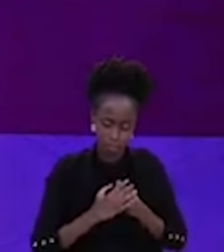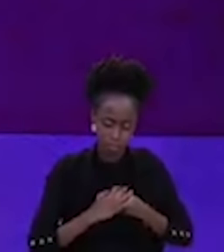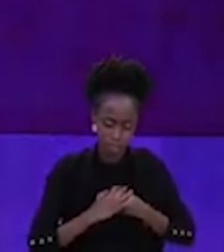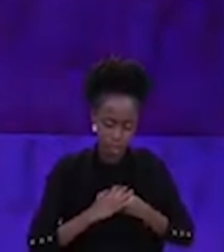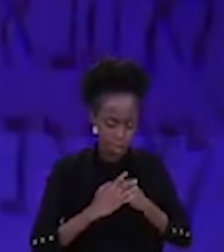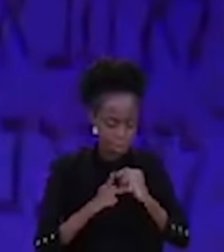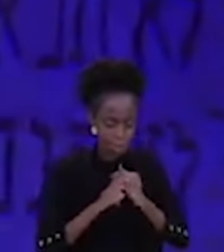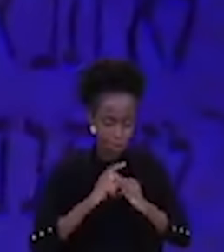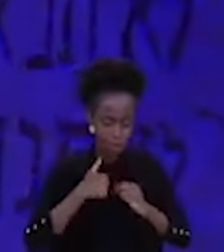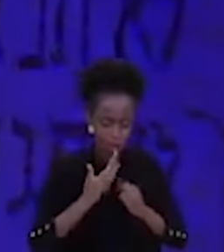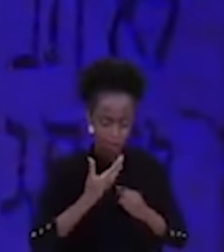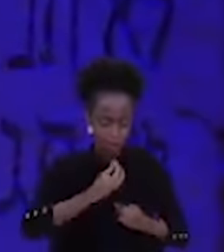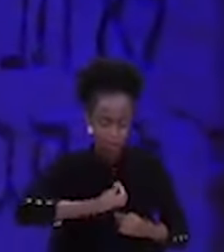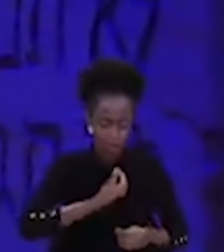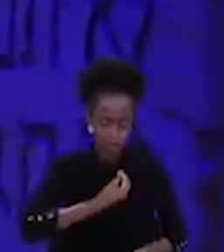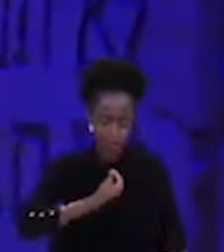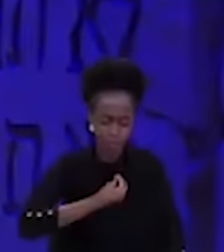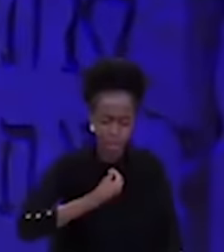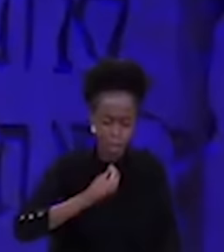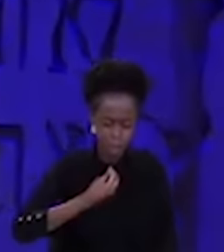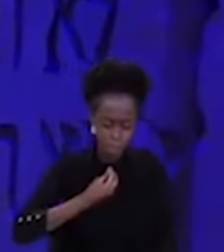Eu quero viver para ti.